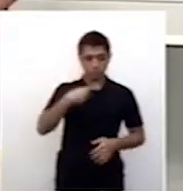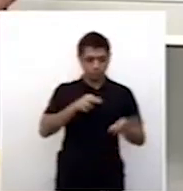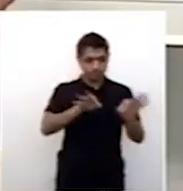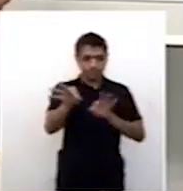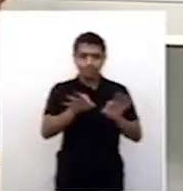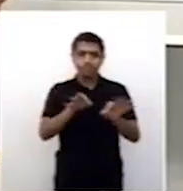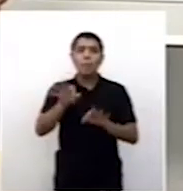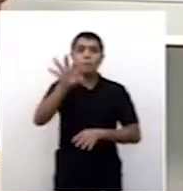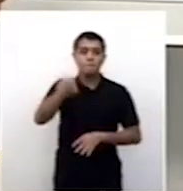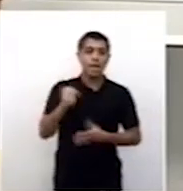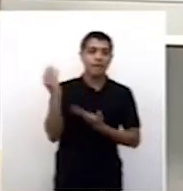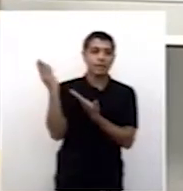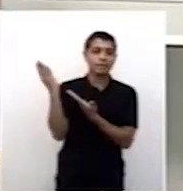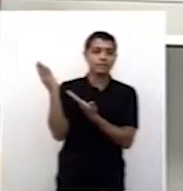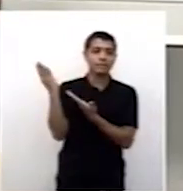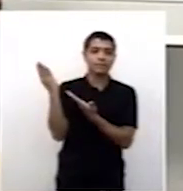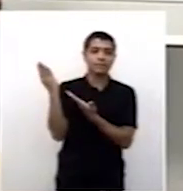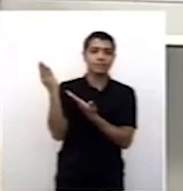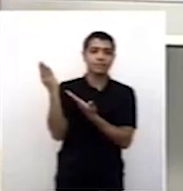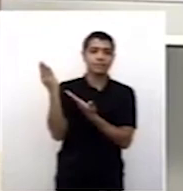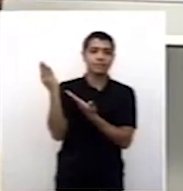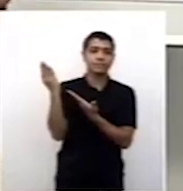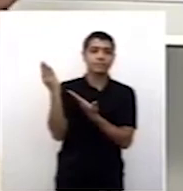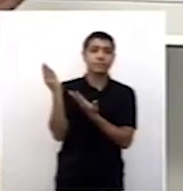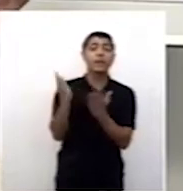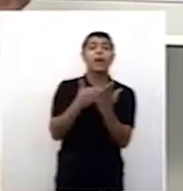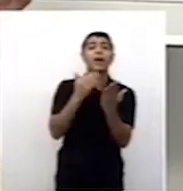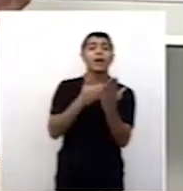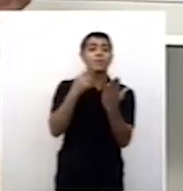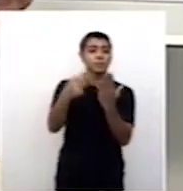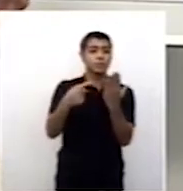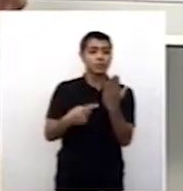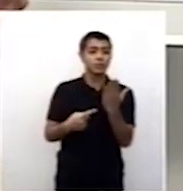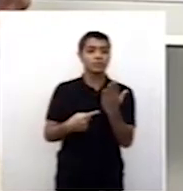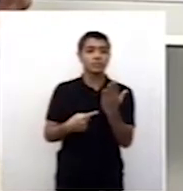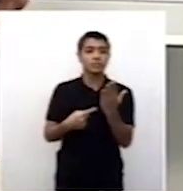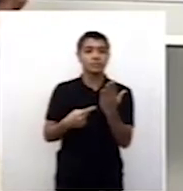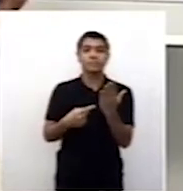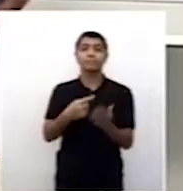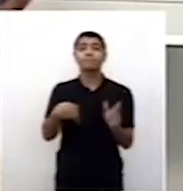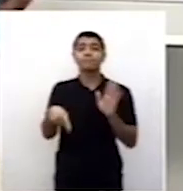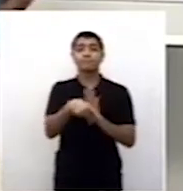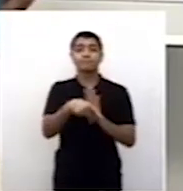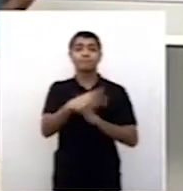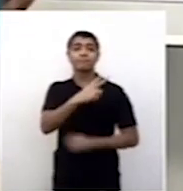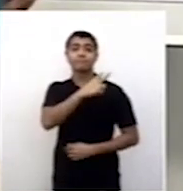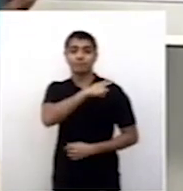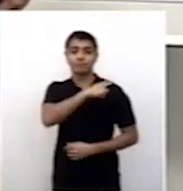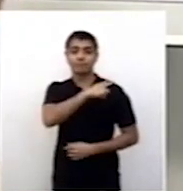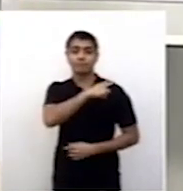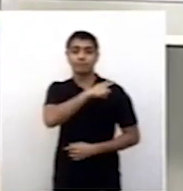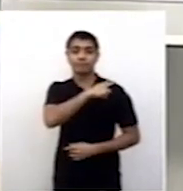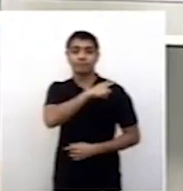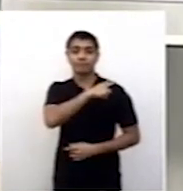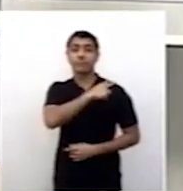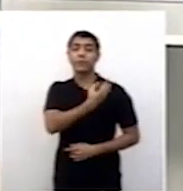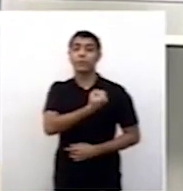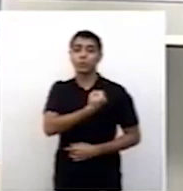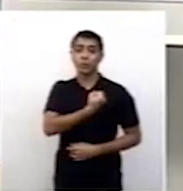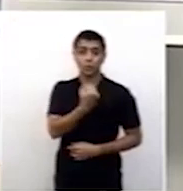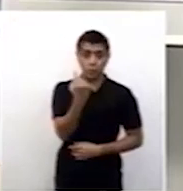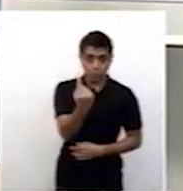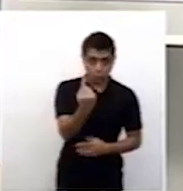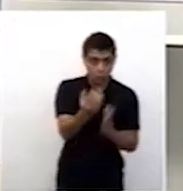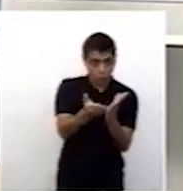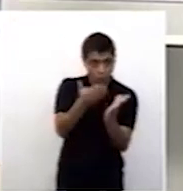apostila, tá, do 2º ano, volume 1 do São Paulo Faz Escola, aquela que você recebeu lá na sala de aula.